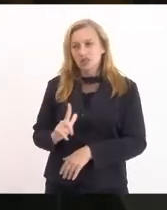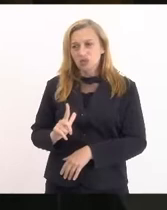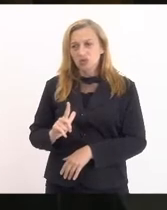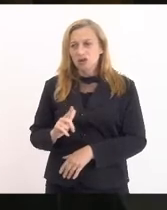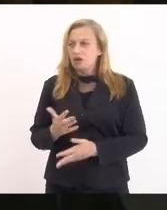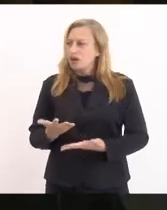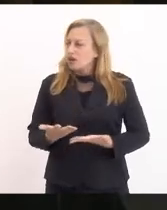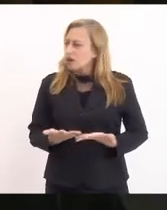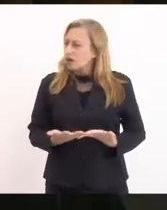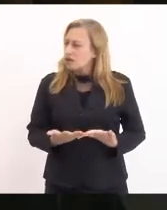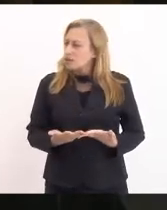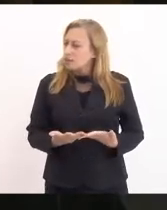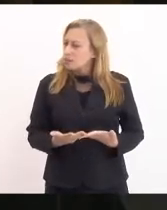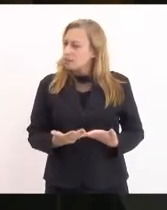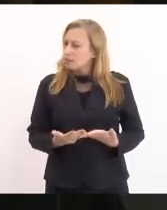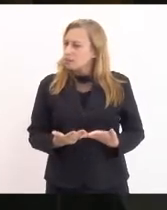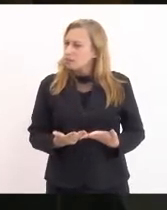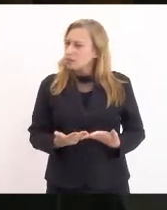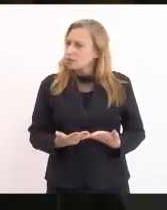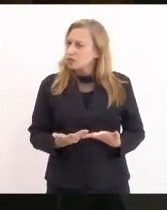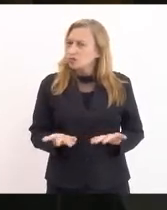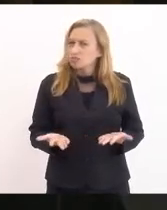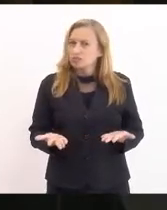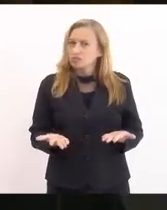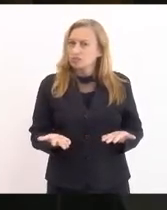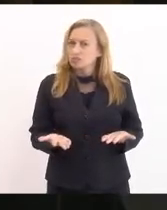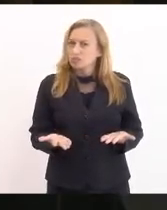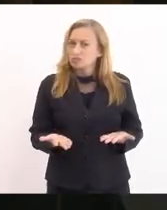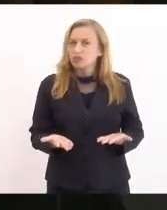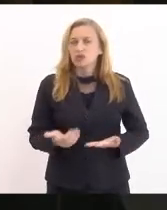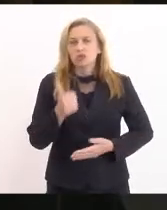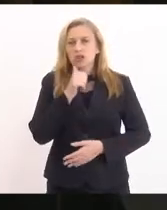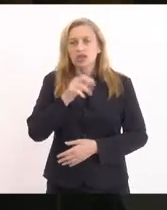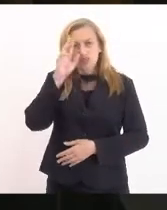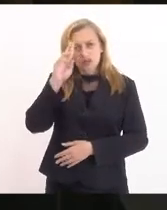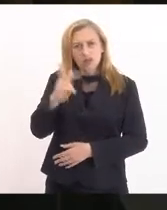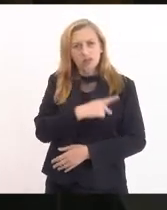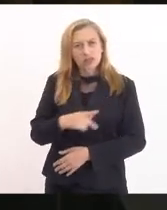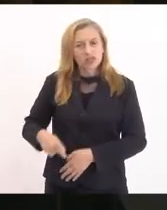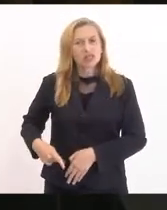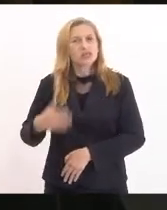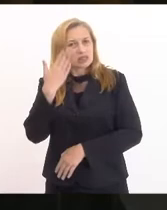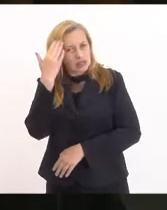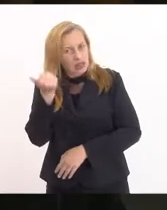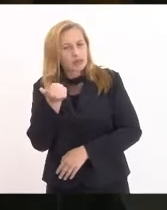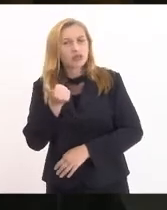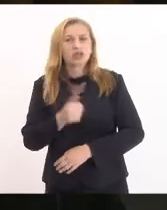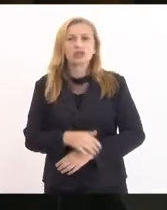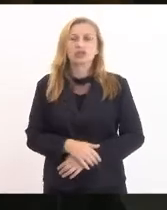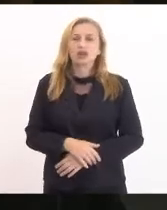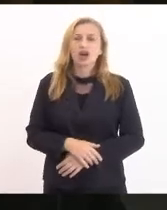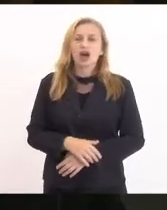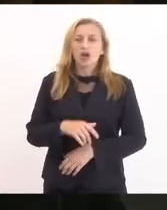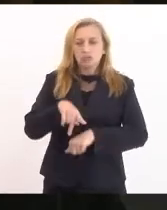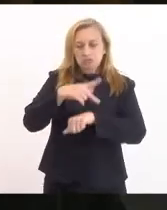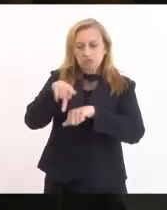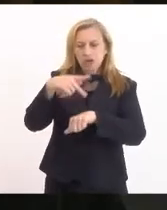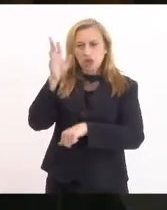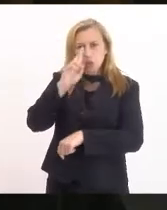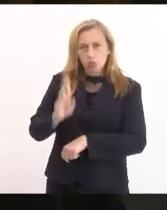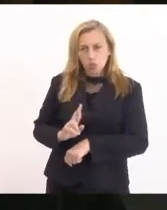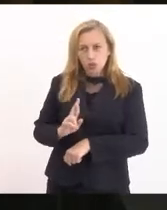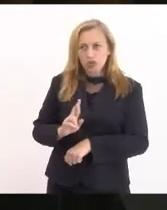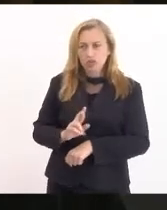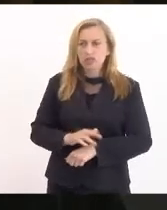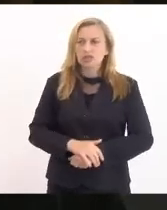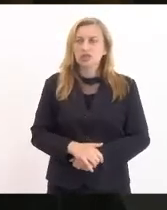Ora, como a senhora sabe, senhora presidente, a Rússia